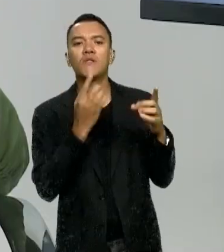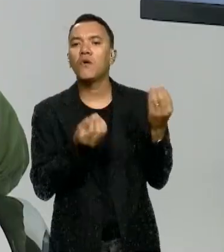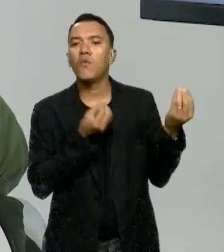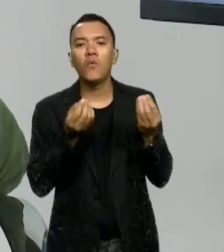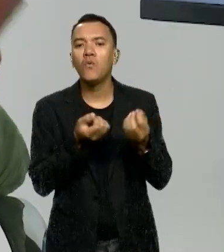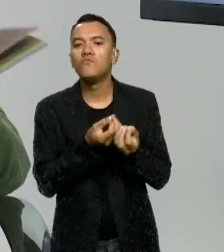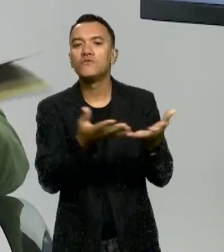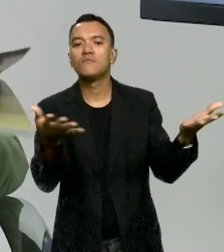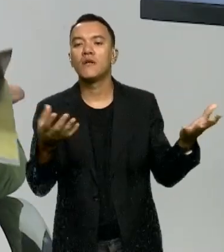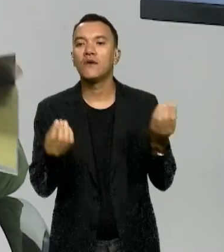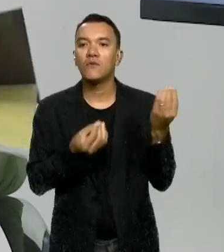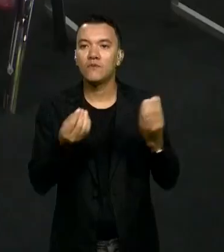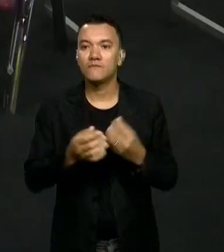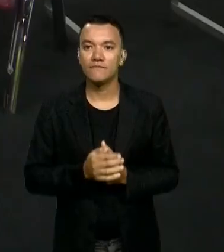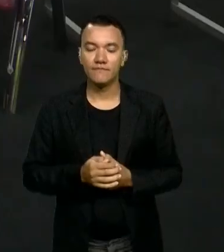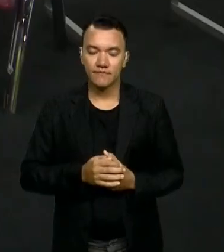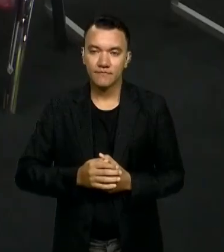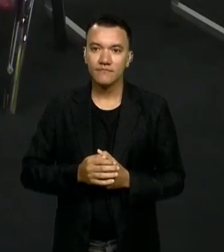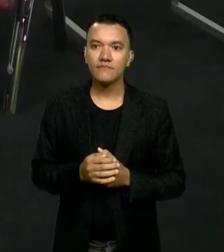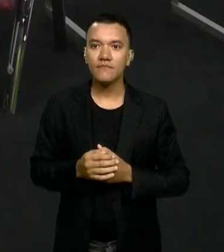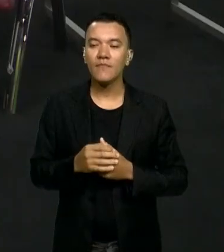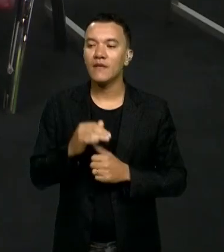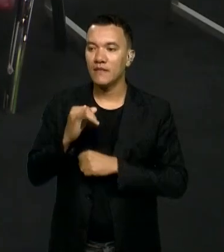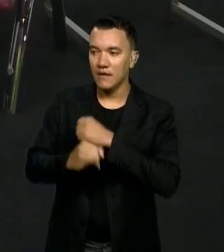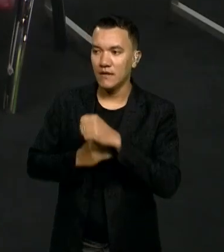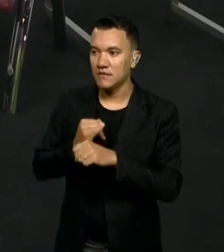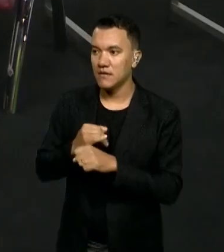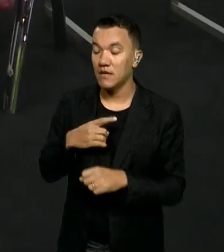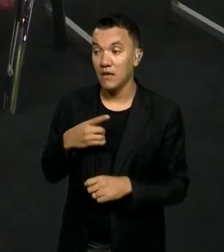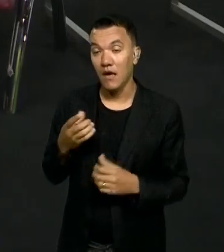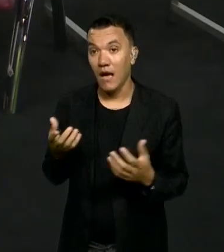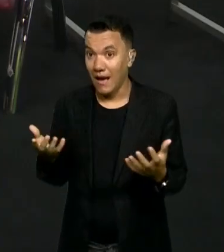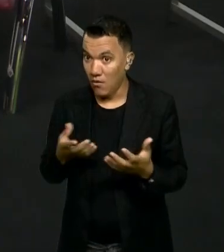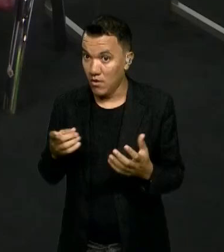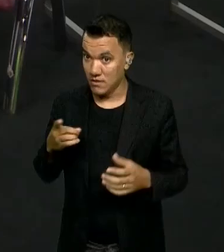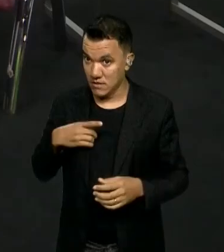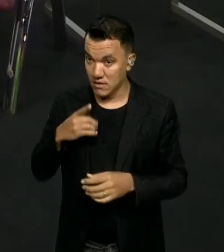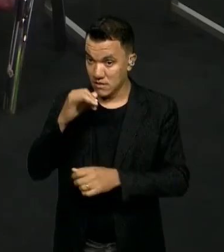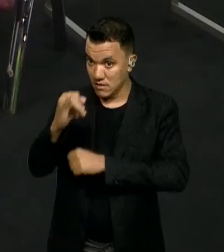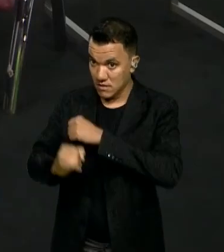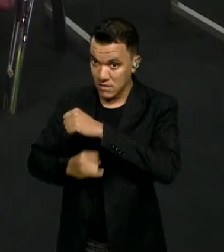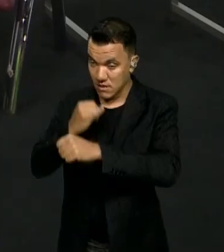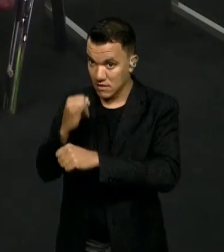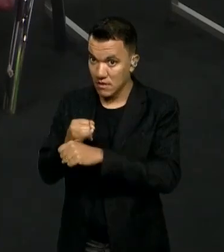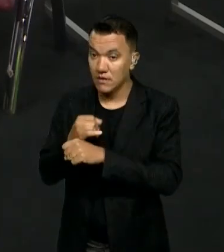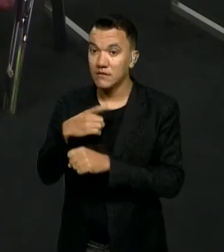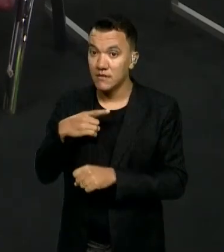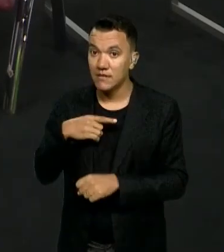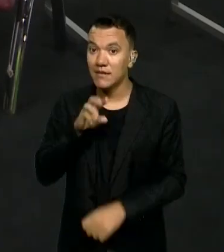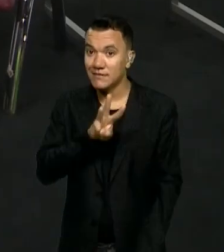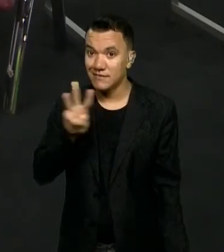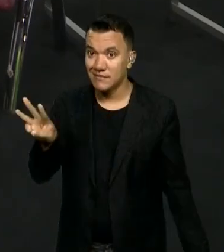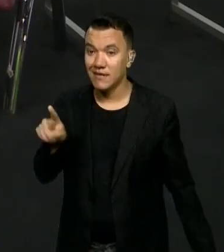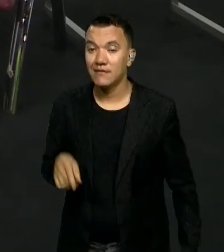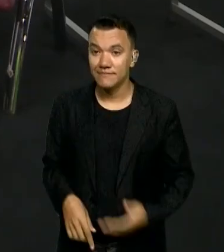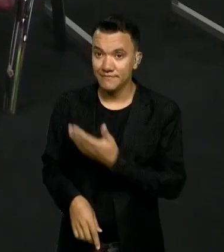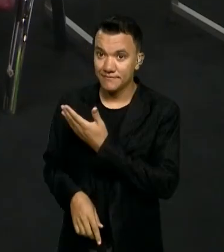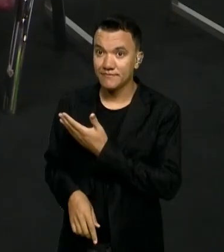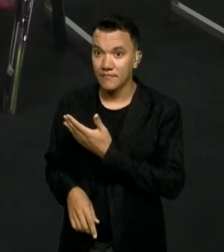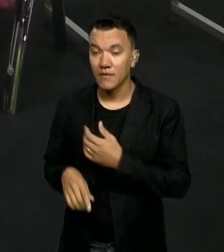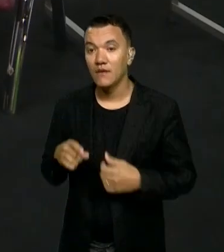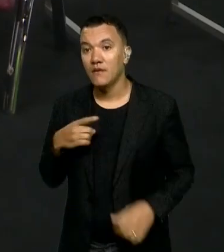público? No momento. Na internet? Nós temos ele disponível na internet, está aqui no site da SEDES,